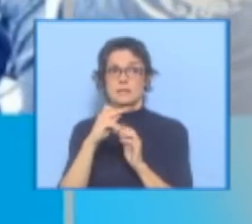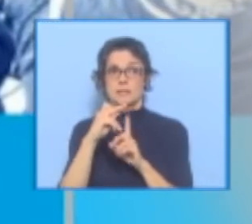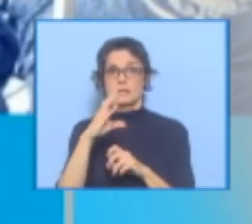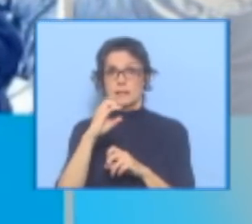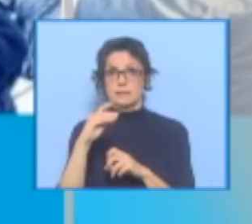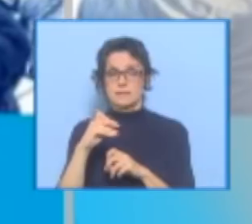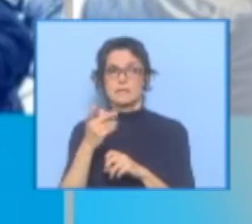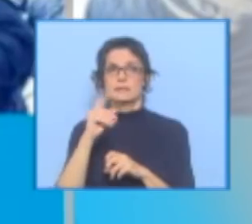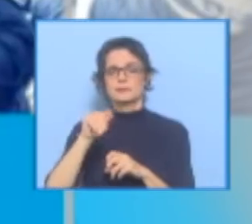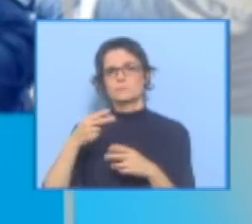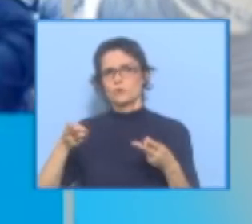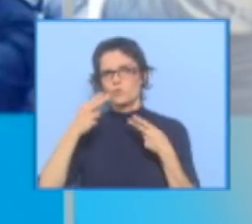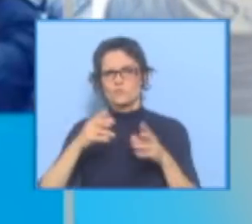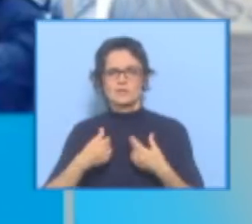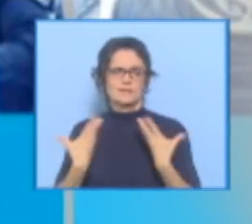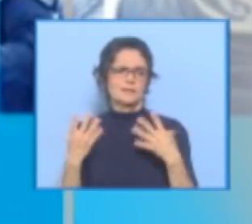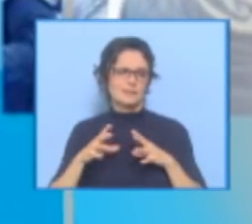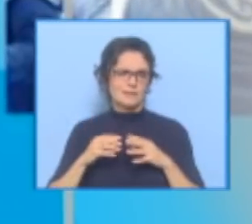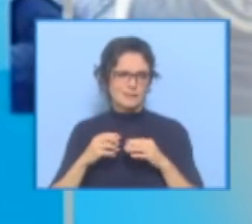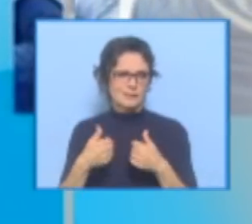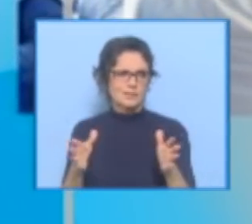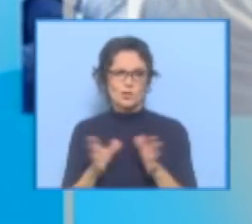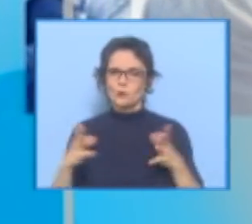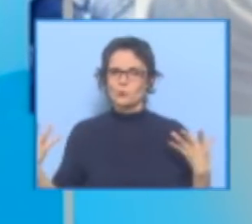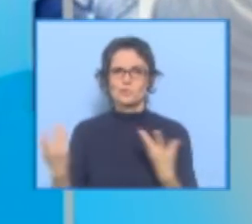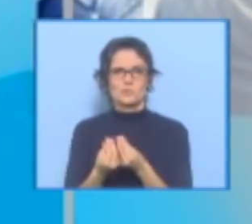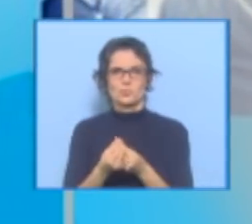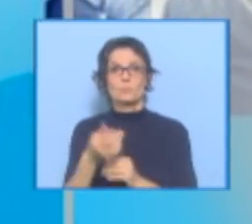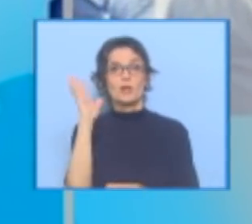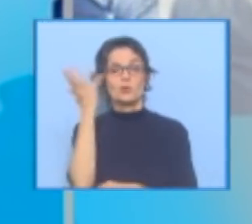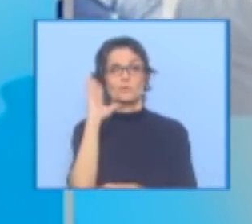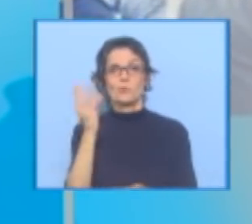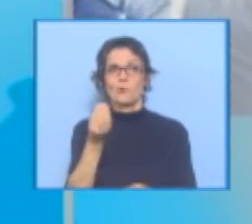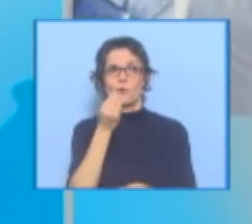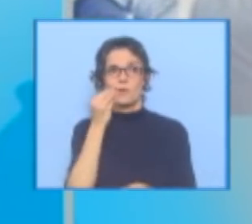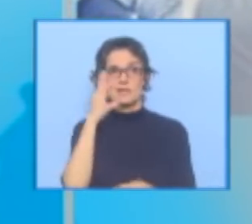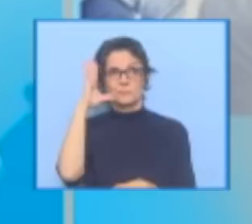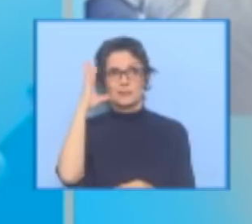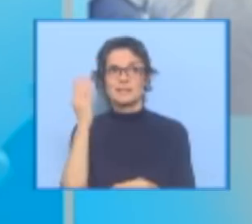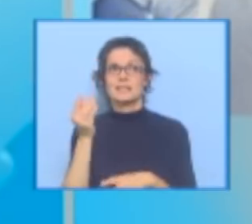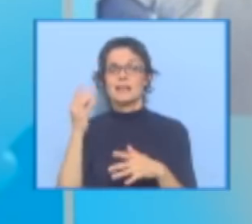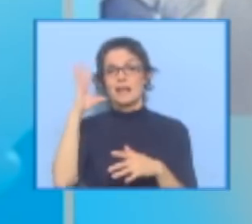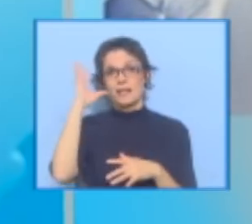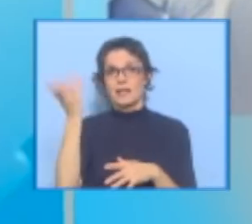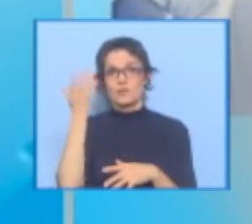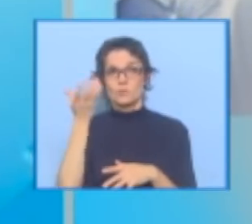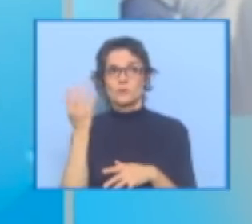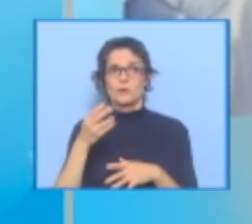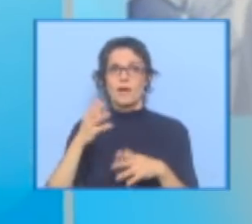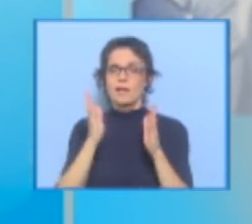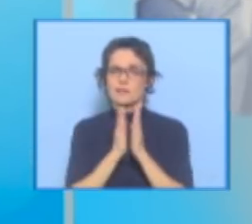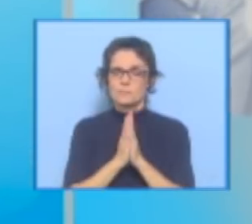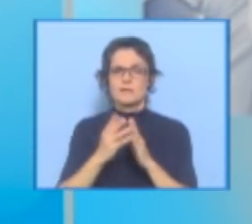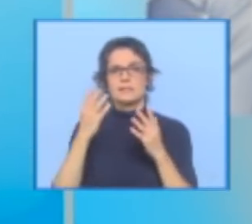jantar com todos os alunos, professores e funcionários. Basicamente é conferência, almoço, tarde cultural, missa e jantar muito animado, onde